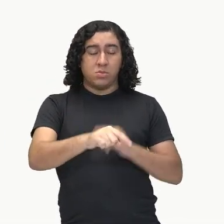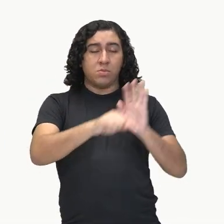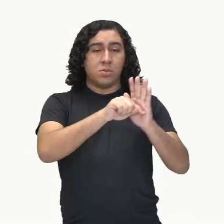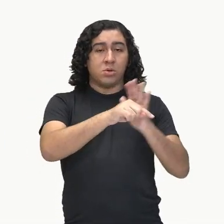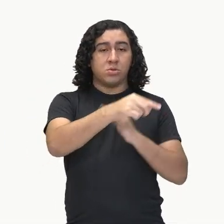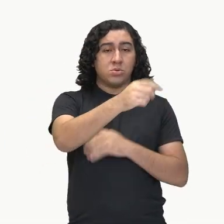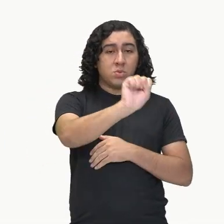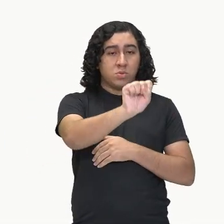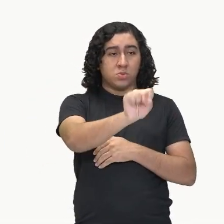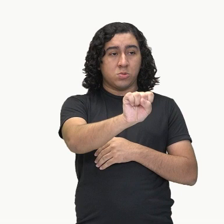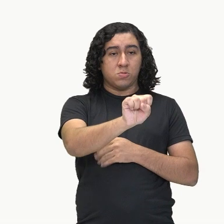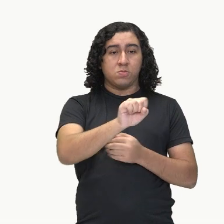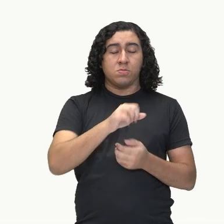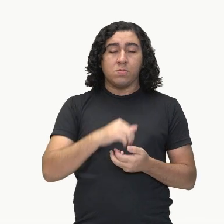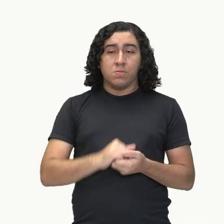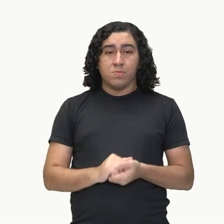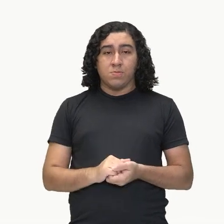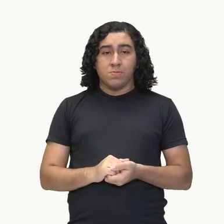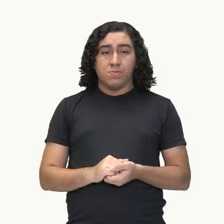menos 8